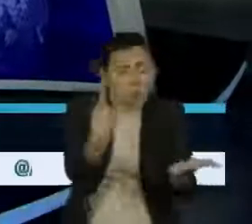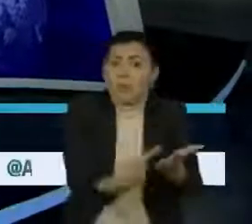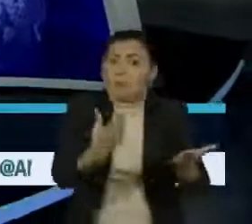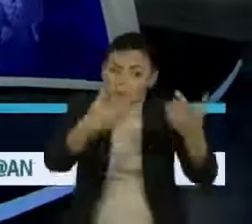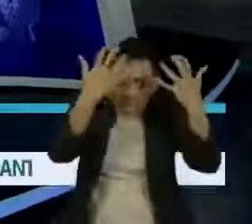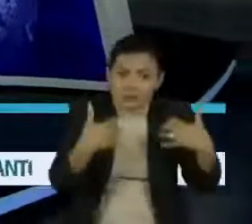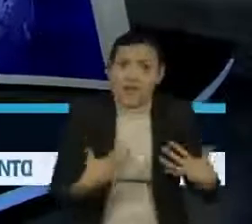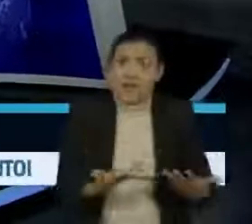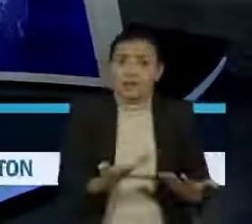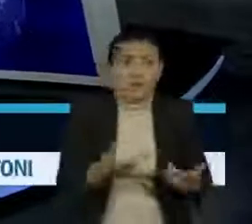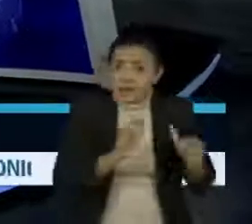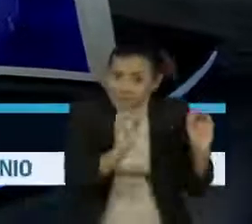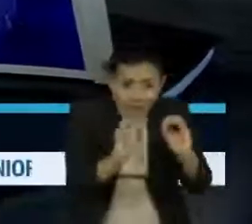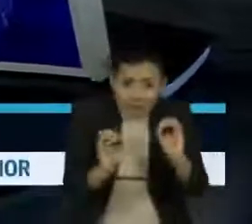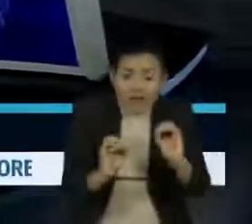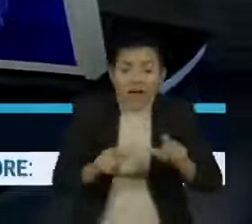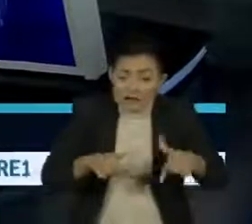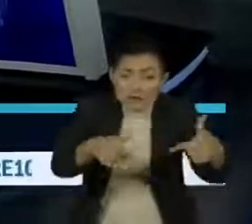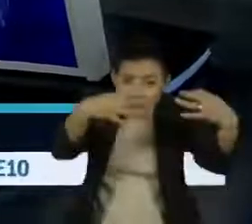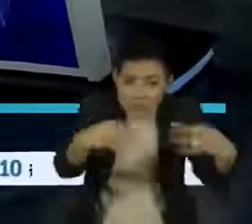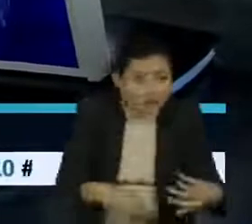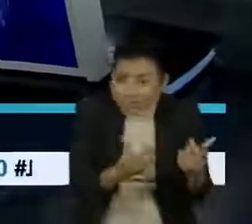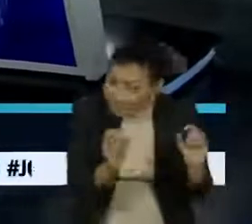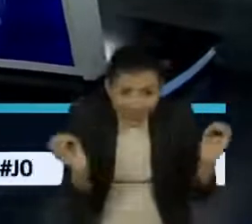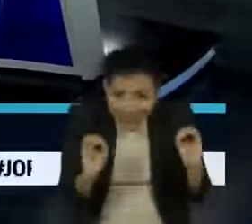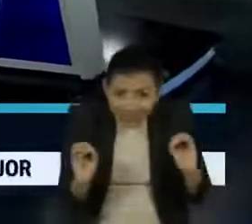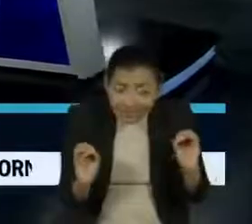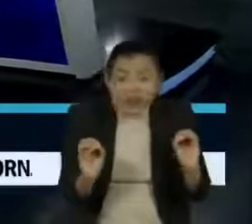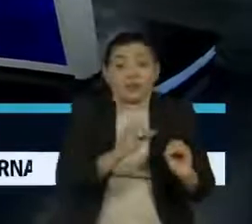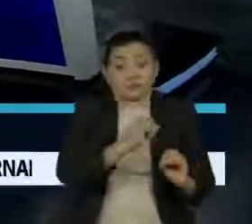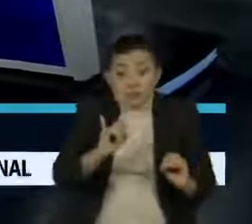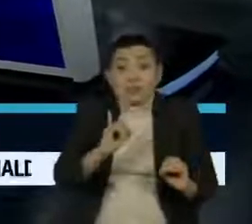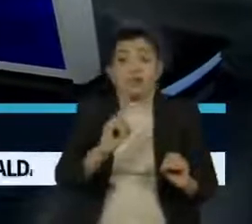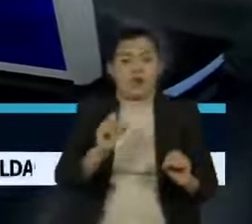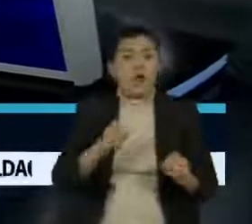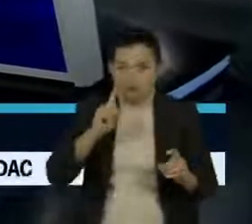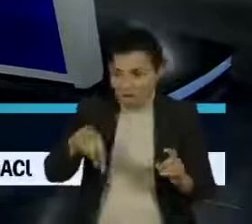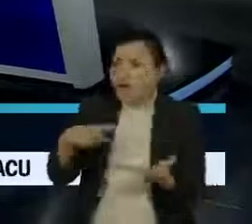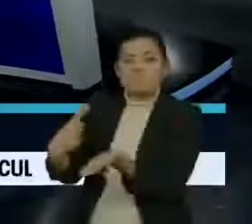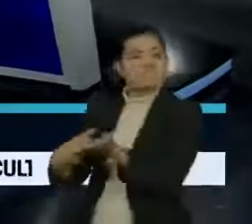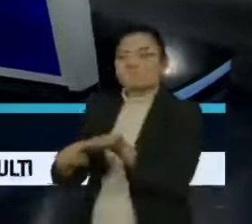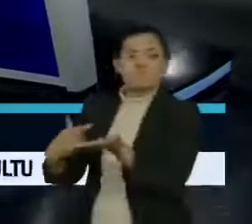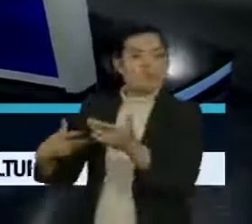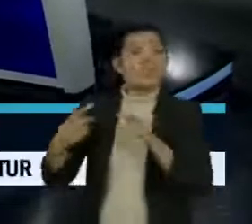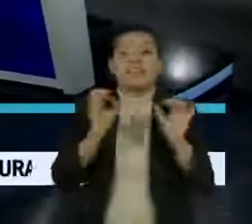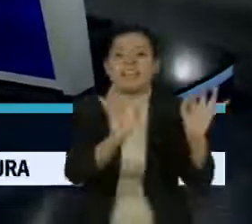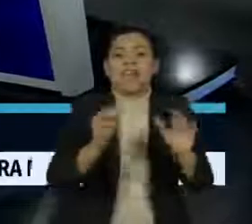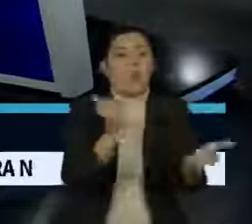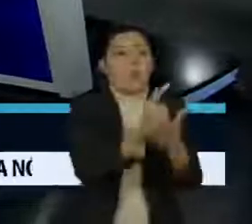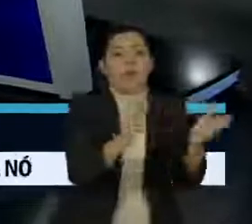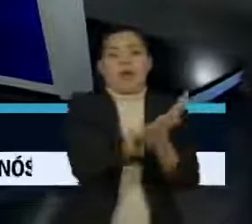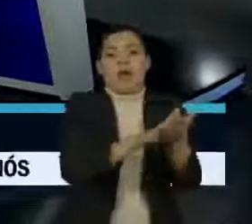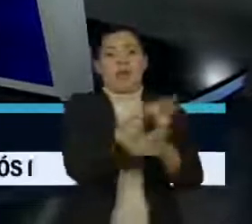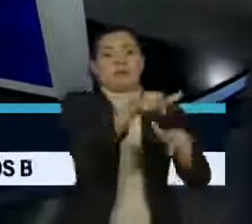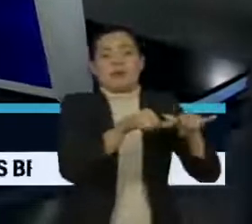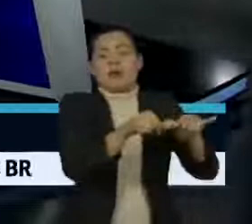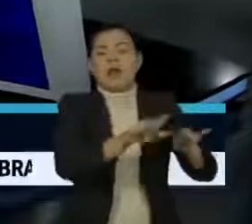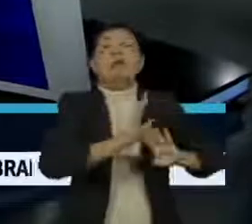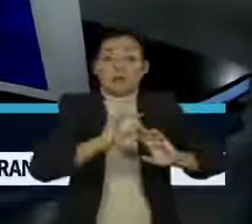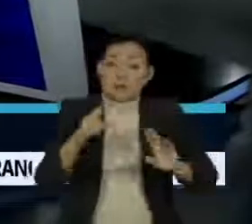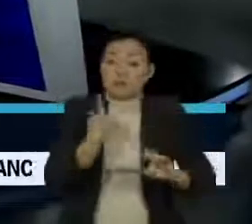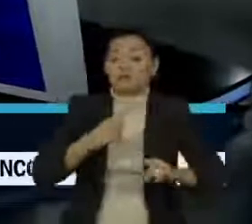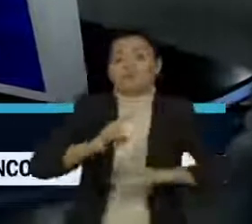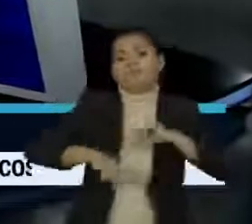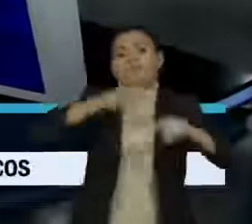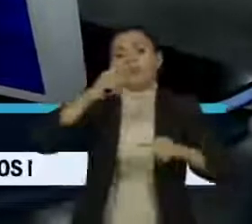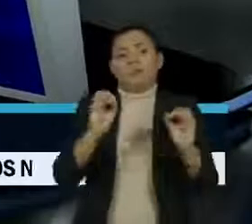compromisso né e aja de forma correta ensinam se for até o caso e cortar essas empresas nós não vamos conseguir dar um